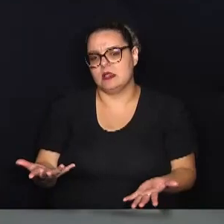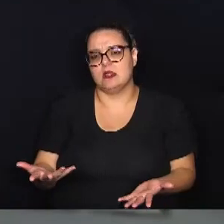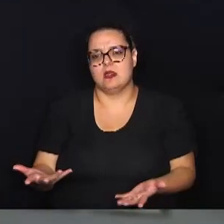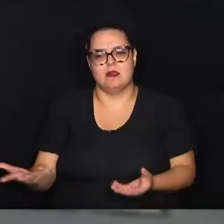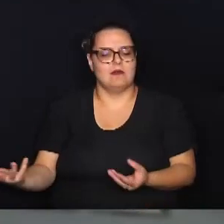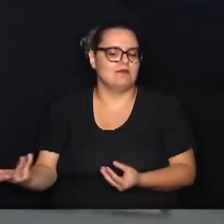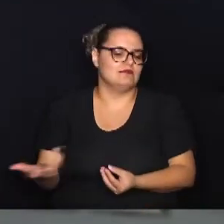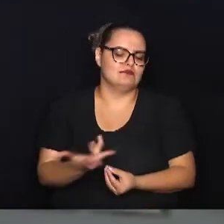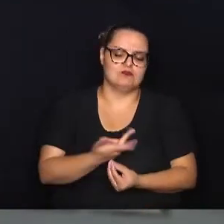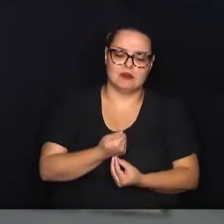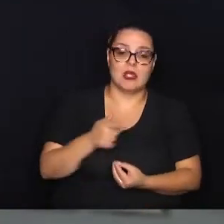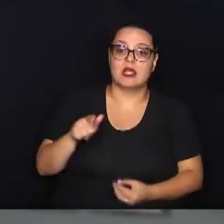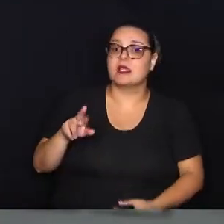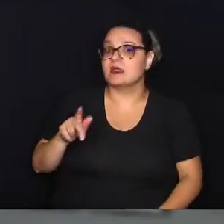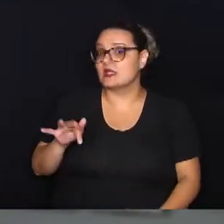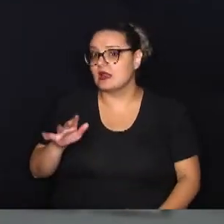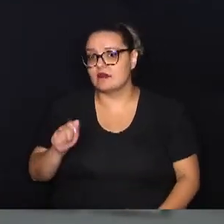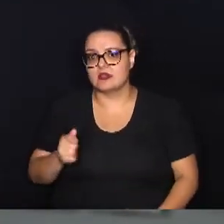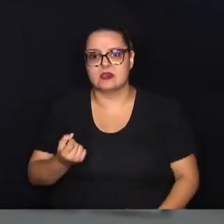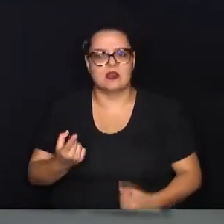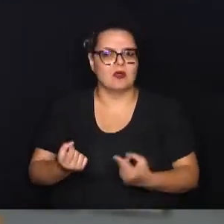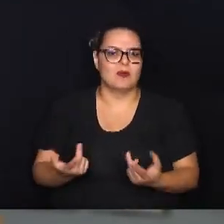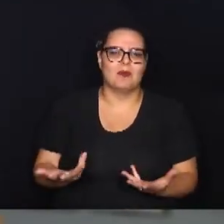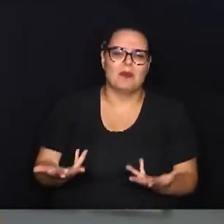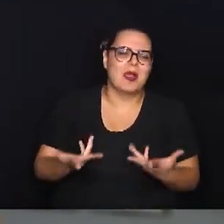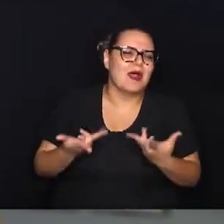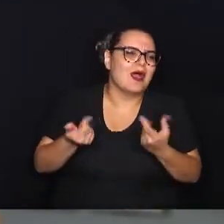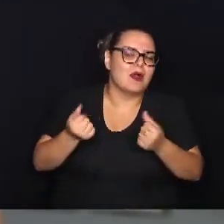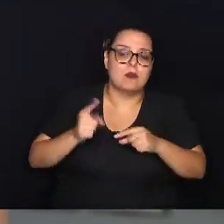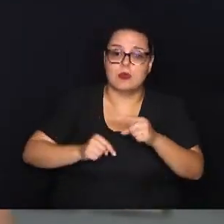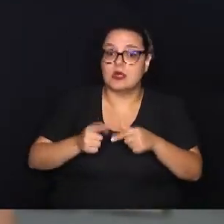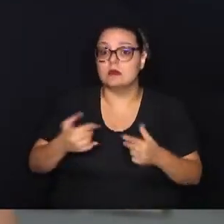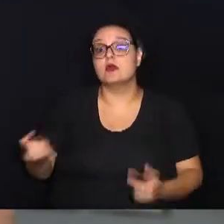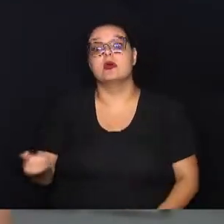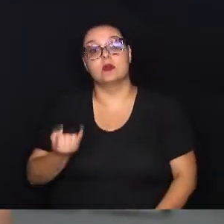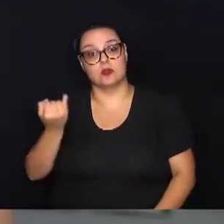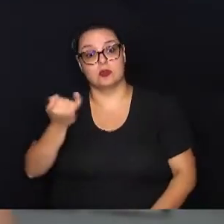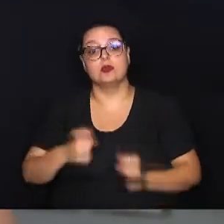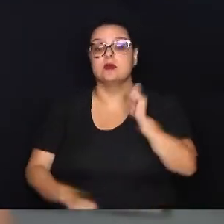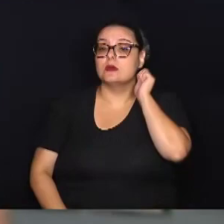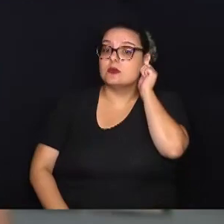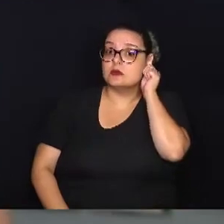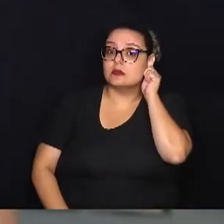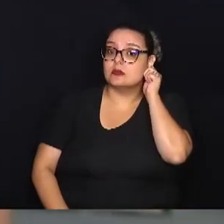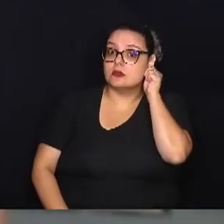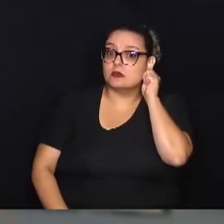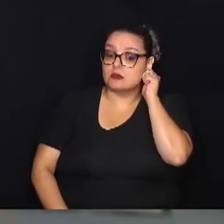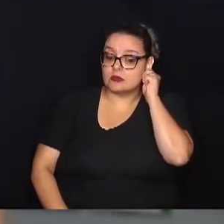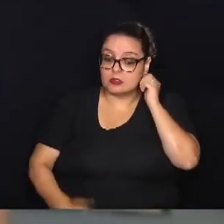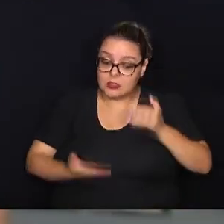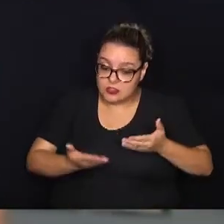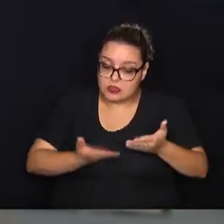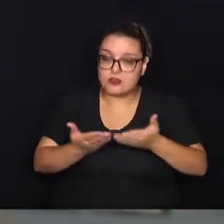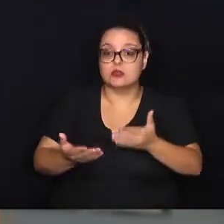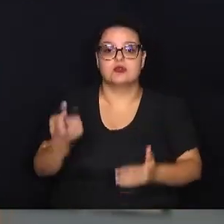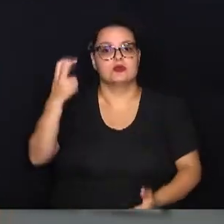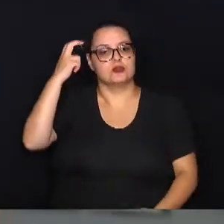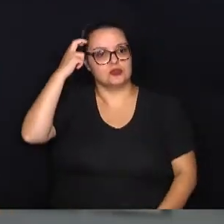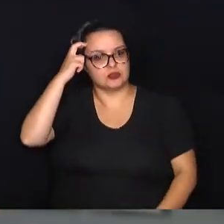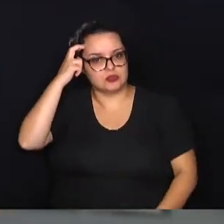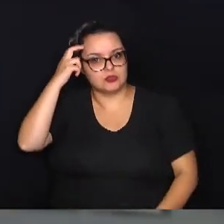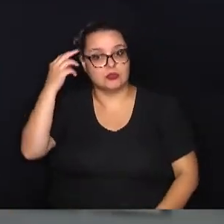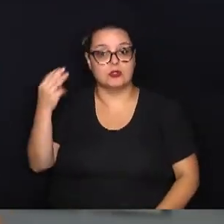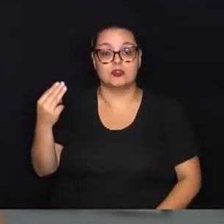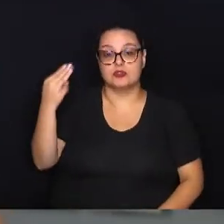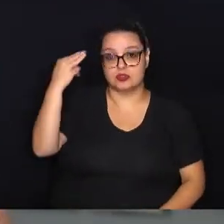Tem alguns que são incríveis, são materiais muito importantes e materiais de preservação de cultura, de preservação de